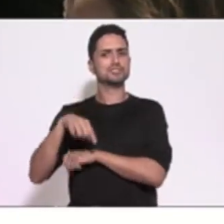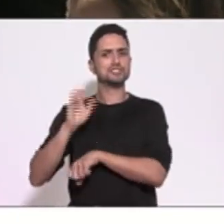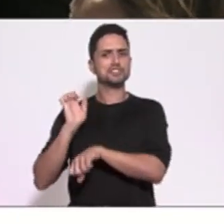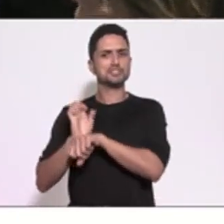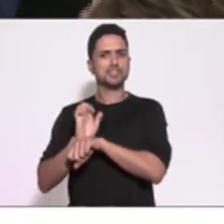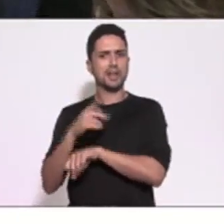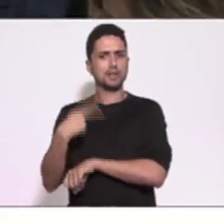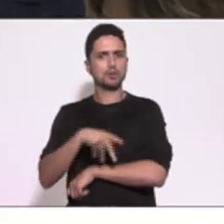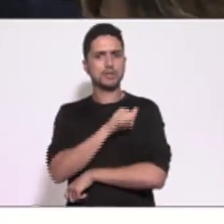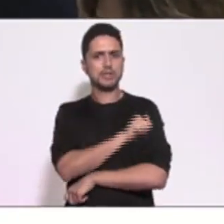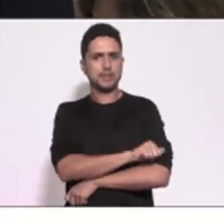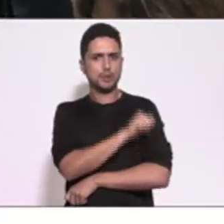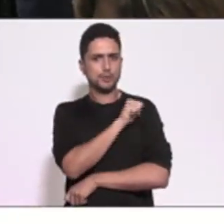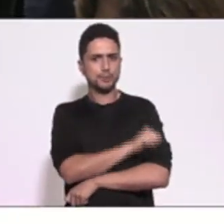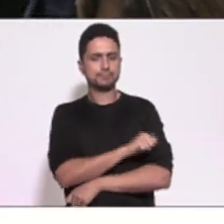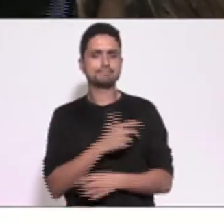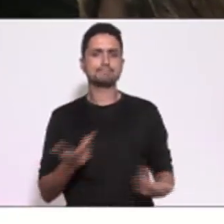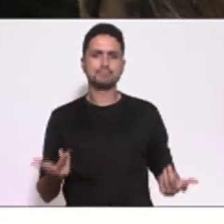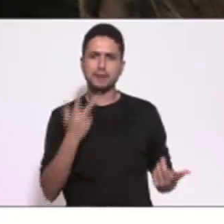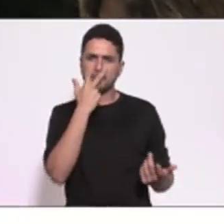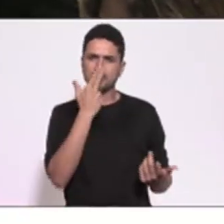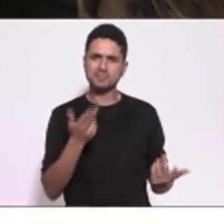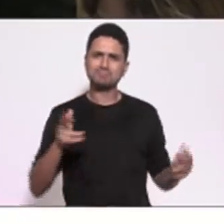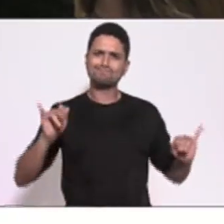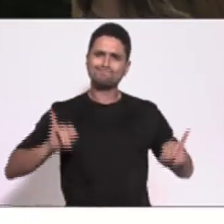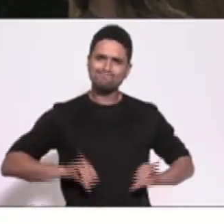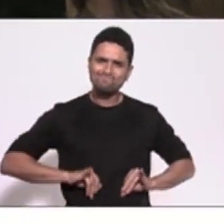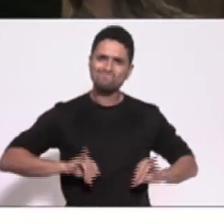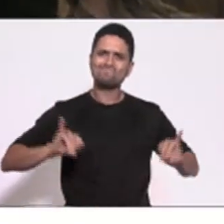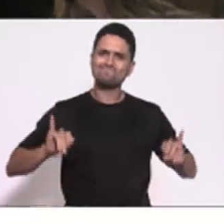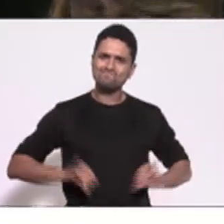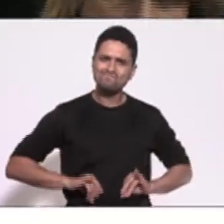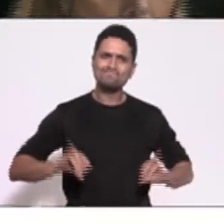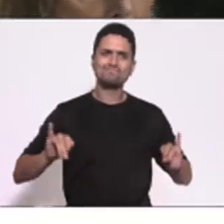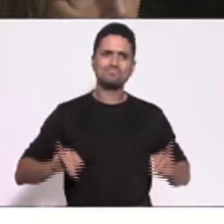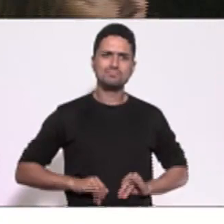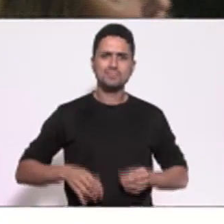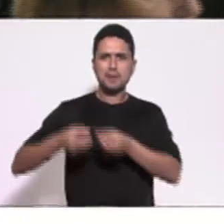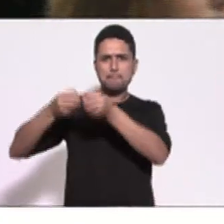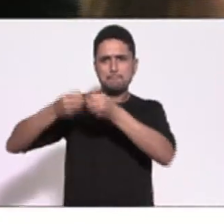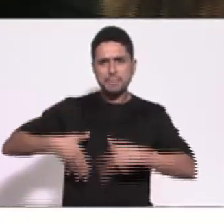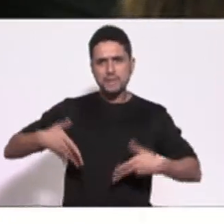do Rio de Janeiro é profundamente prejudicado